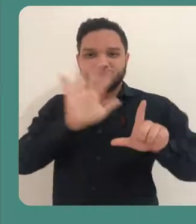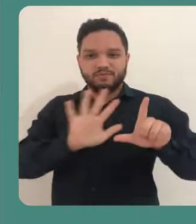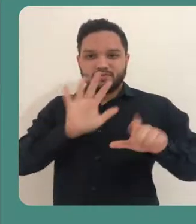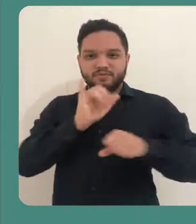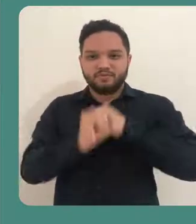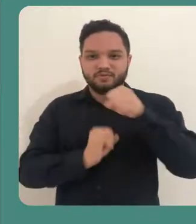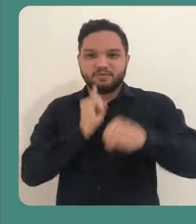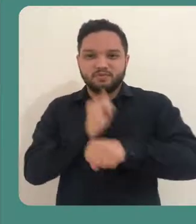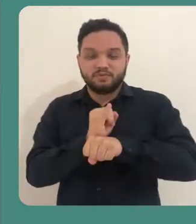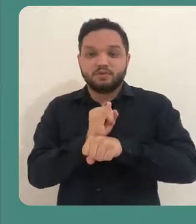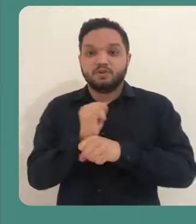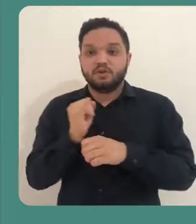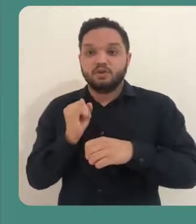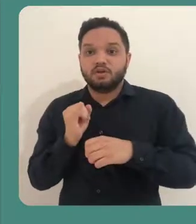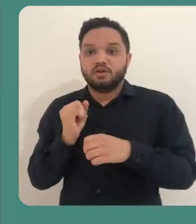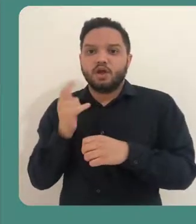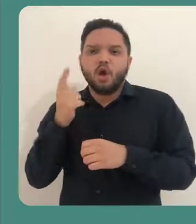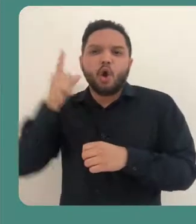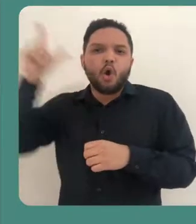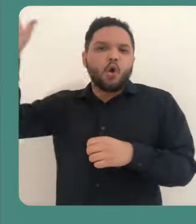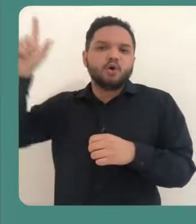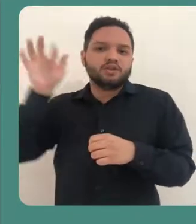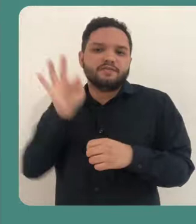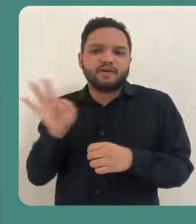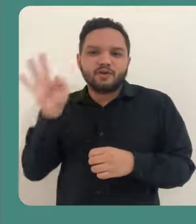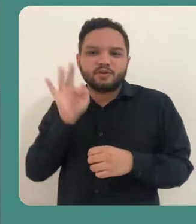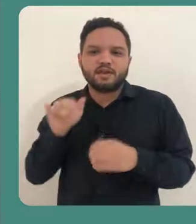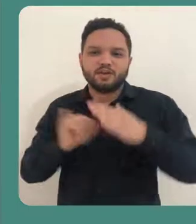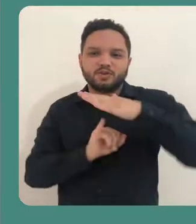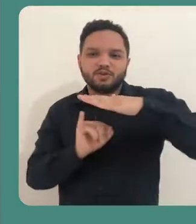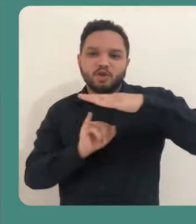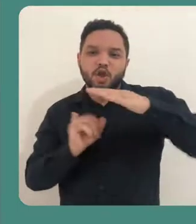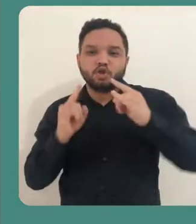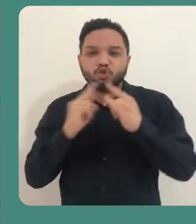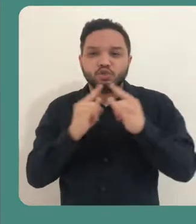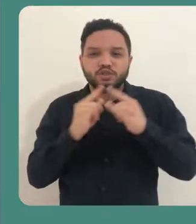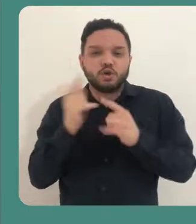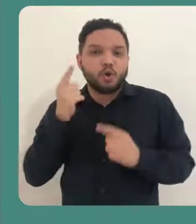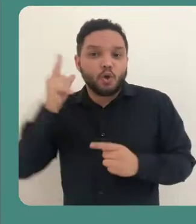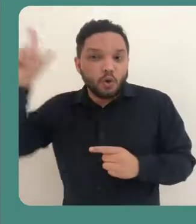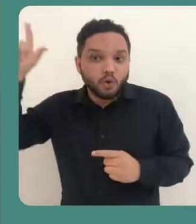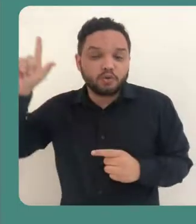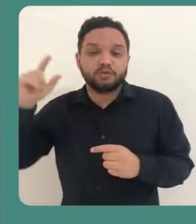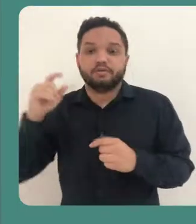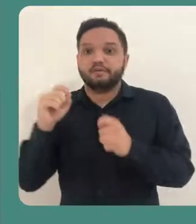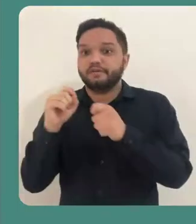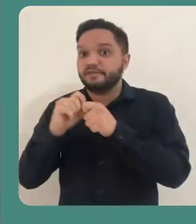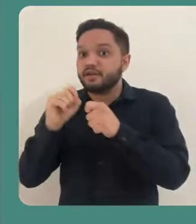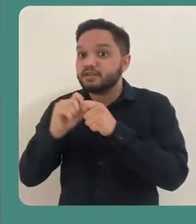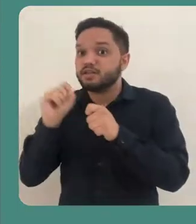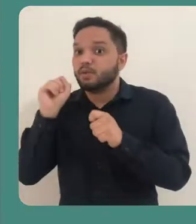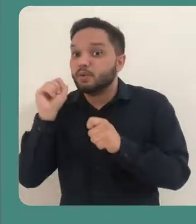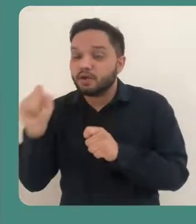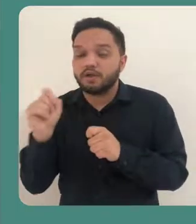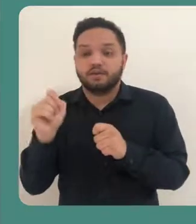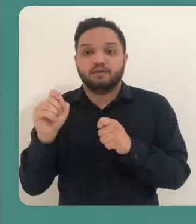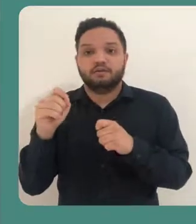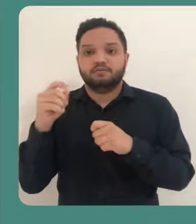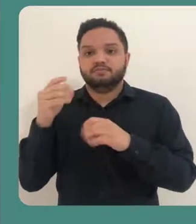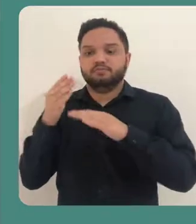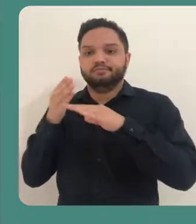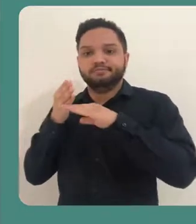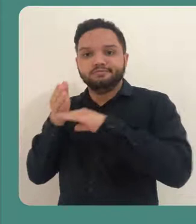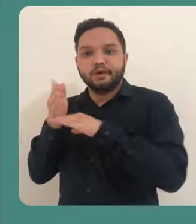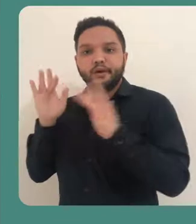virtual em uma instituição fora da uc é importante que você contactar o departamento responsável